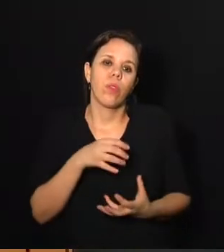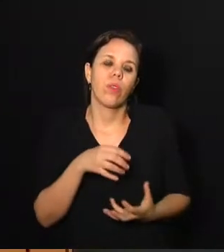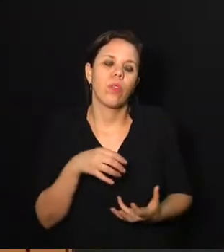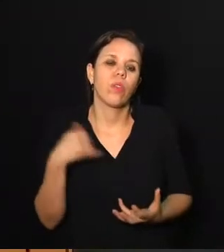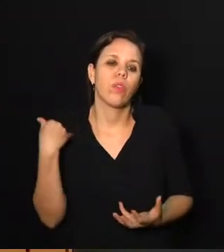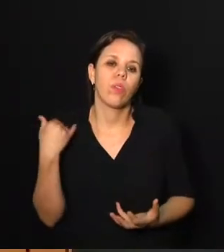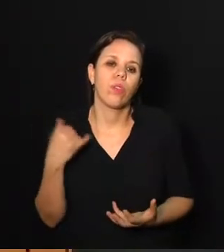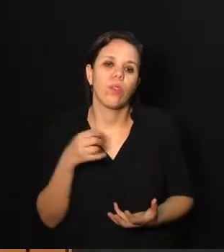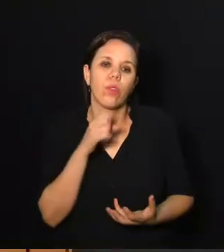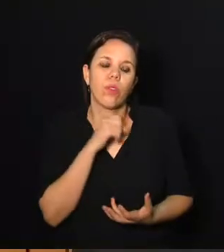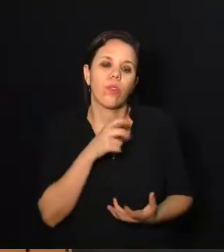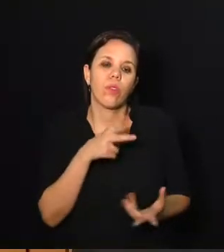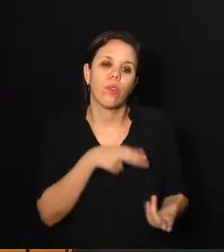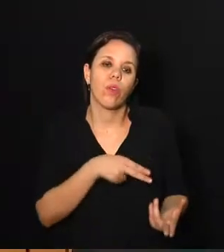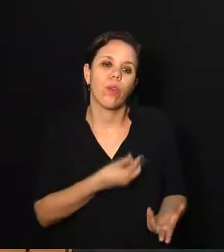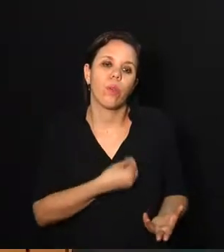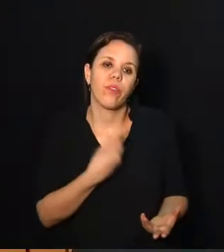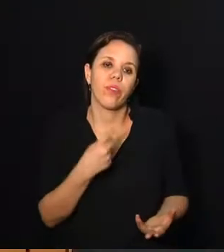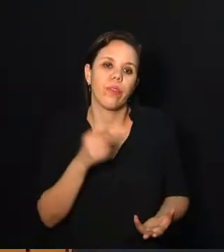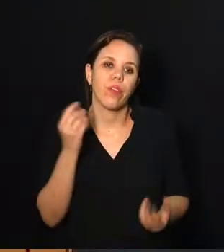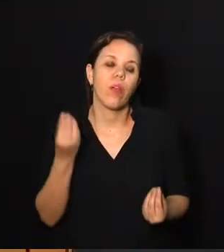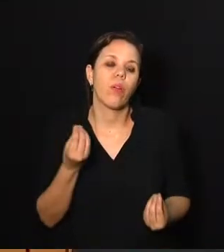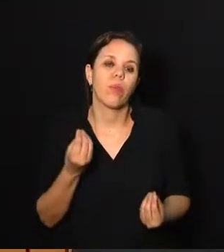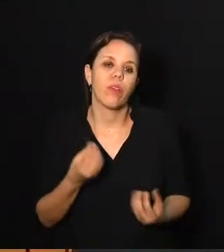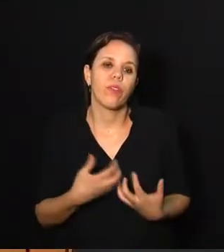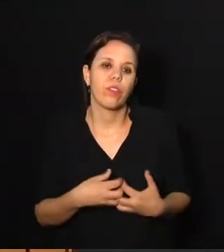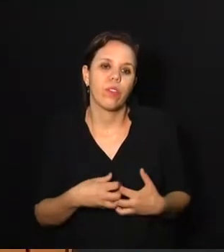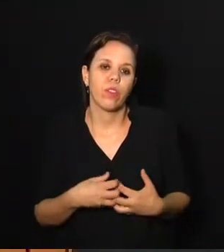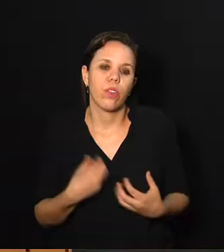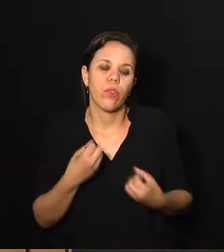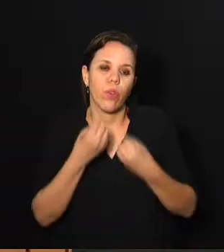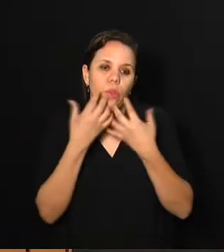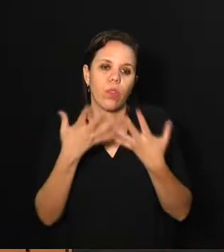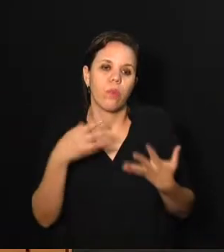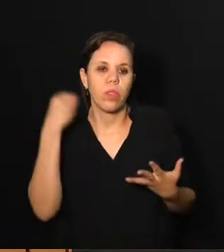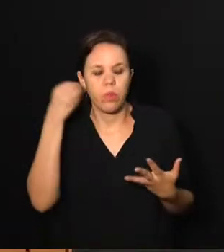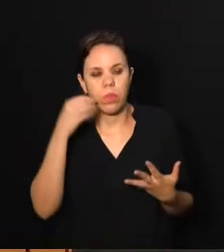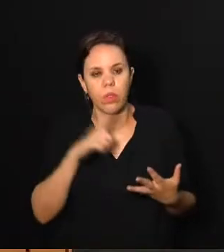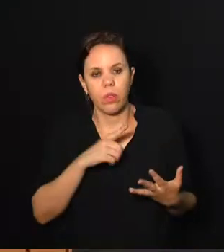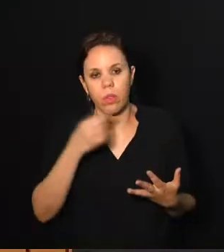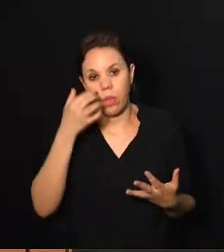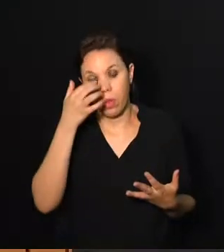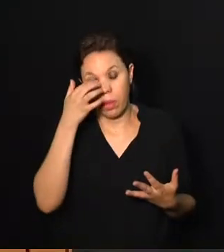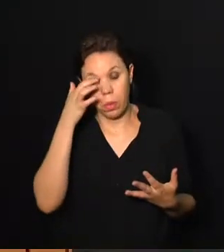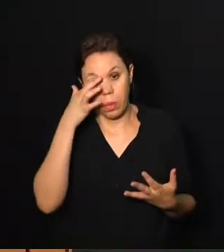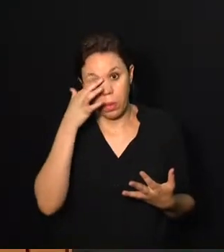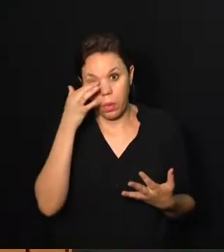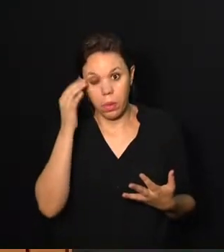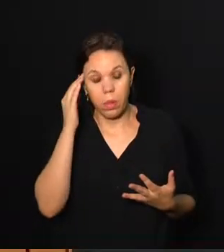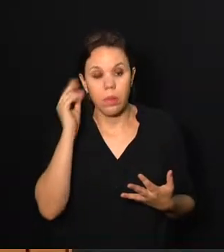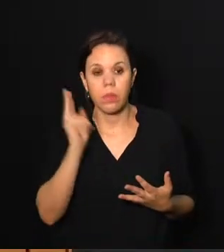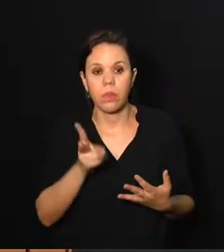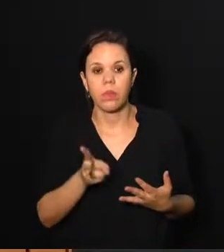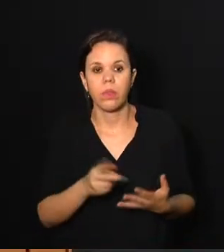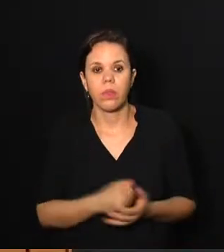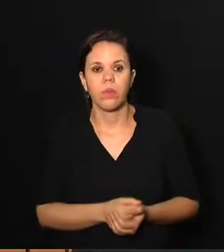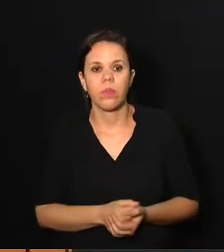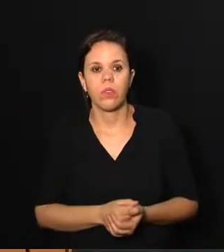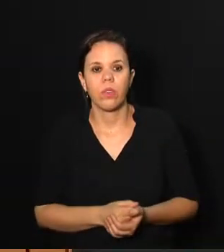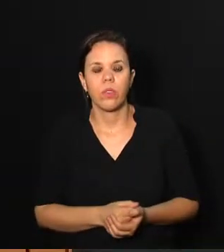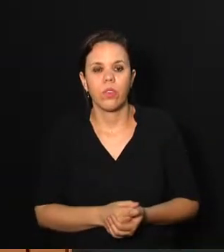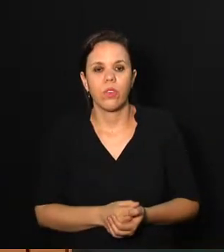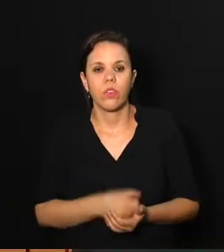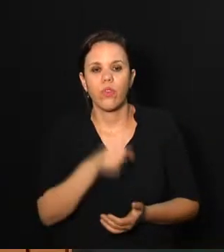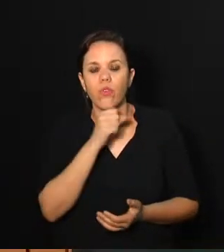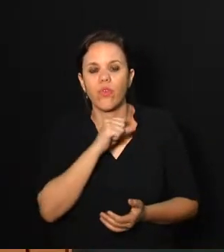Como é que funciona? Então, eu vou contar a experiência que eu tenho. Toda vez que o